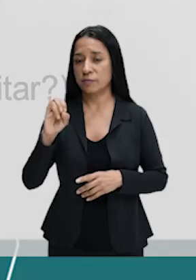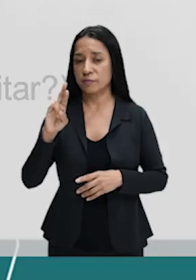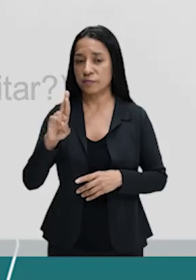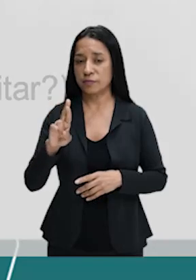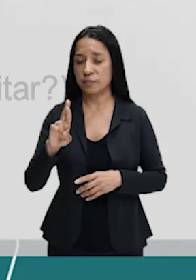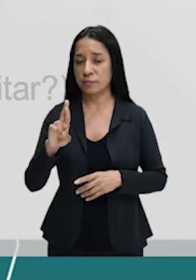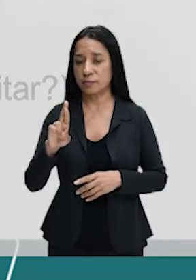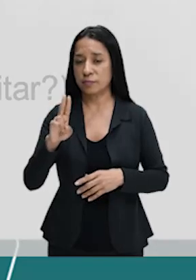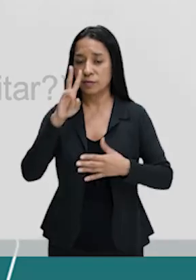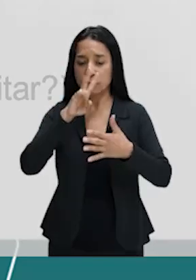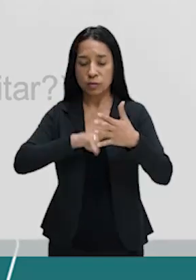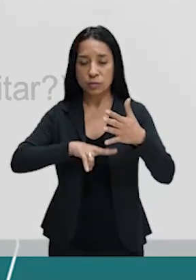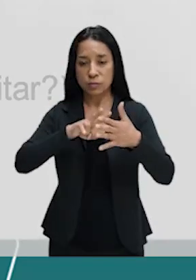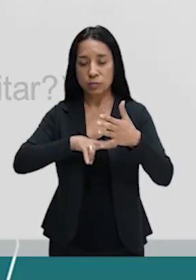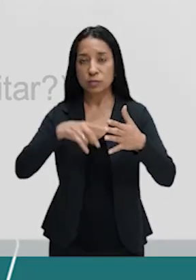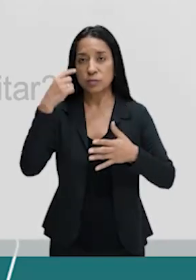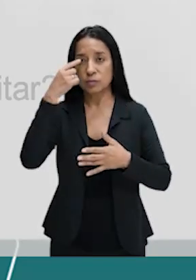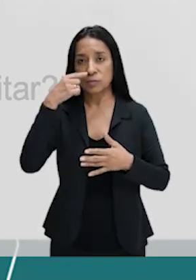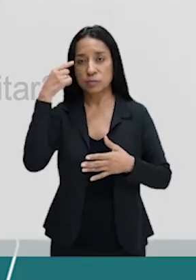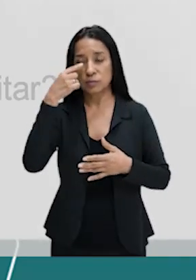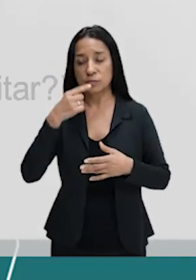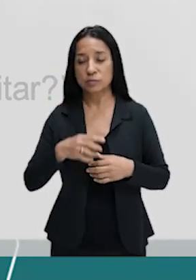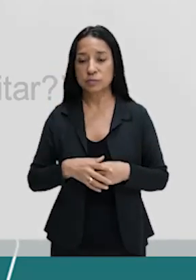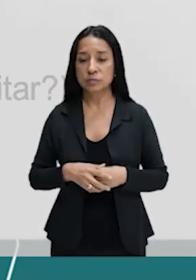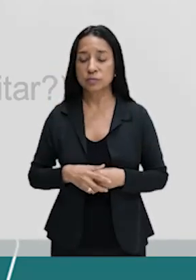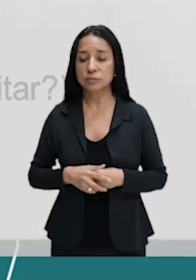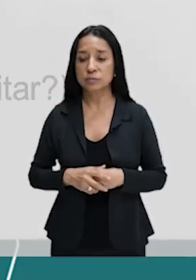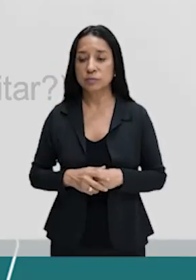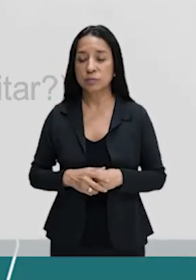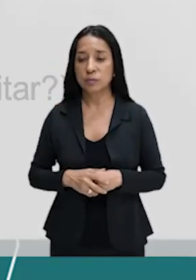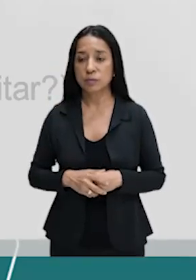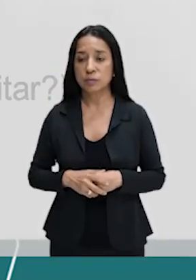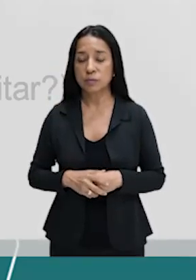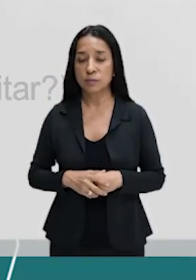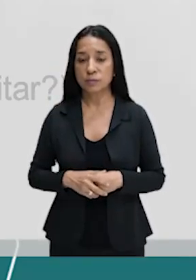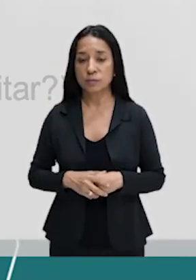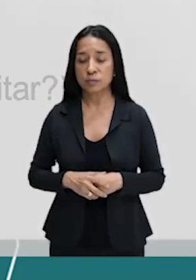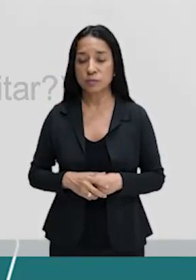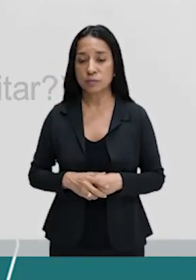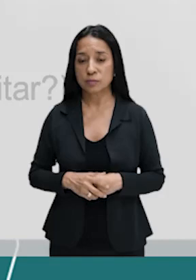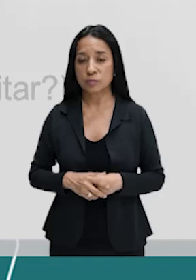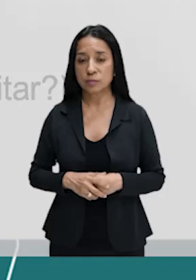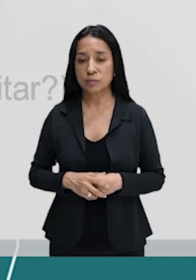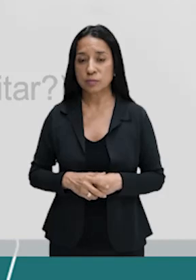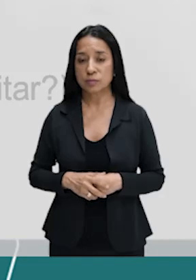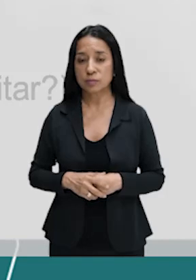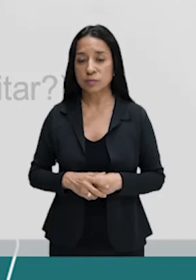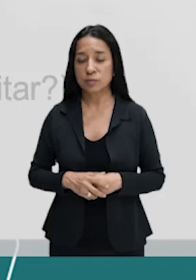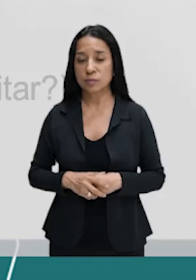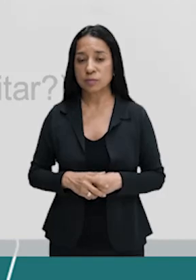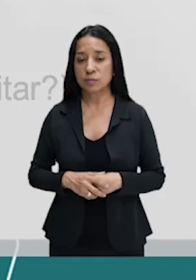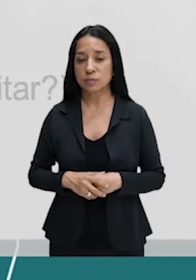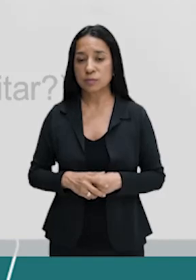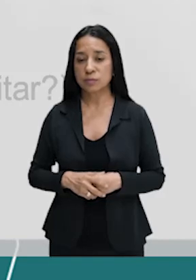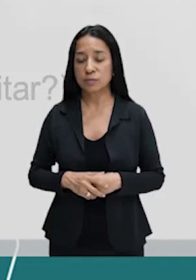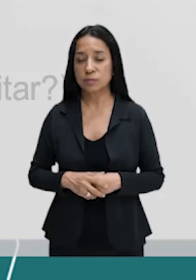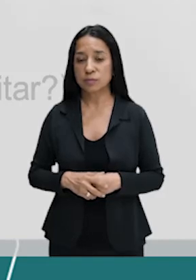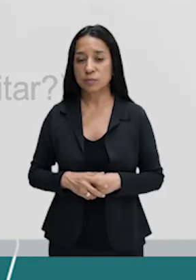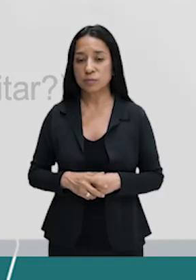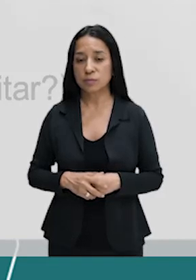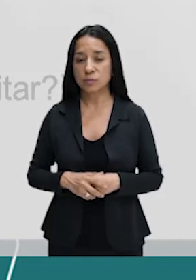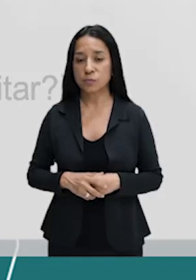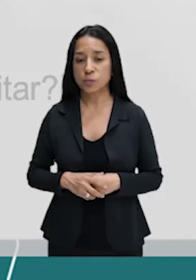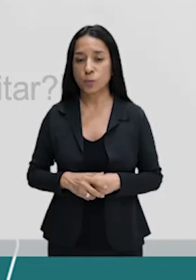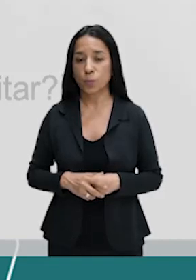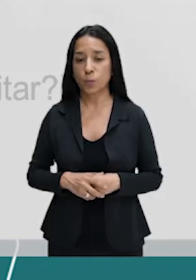yo vengo, tú vienes, él viene, nosotros venimos, vosotros